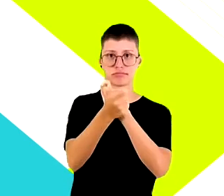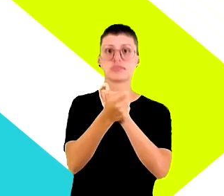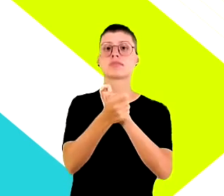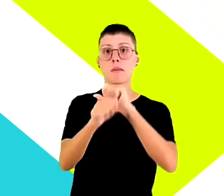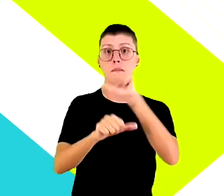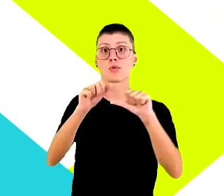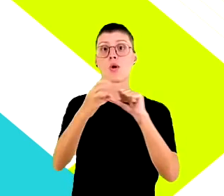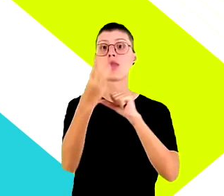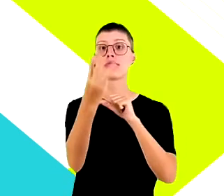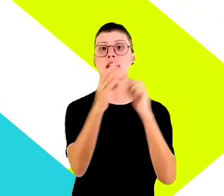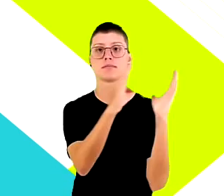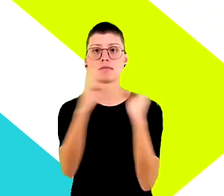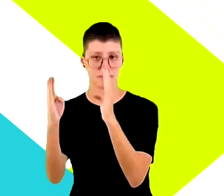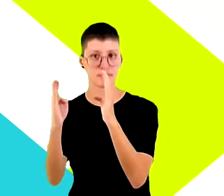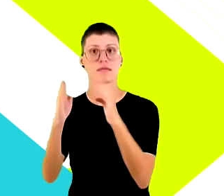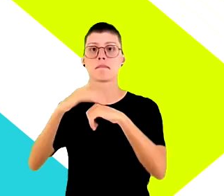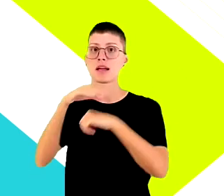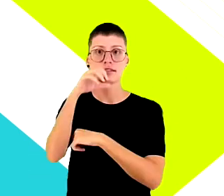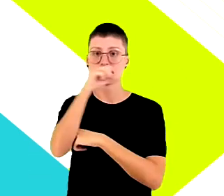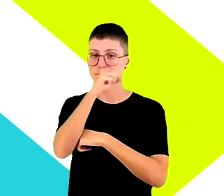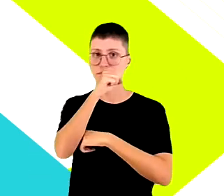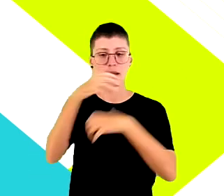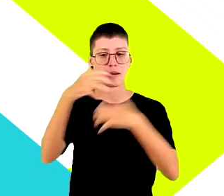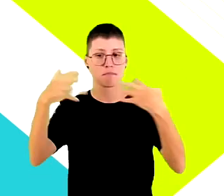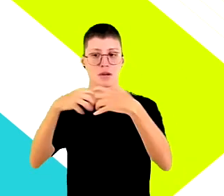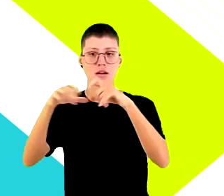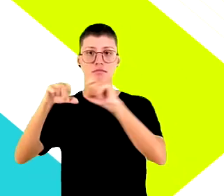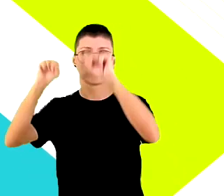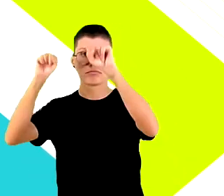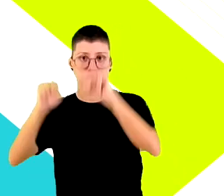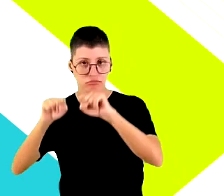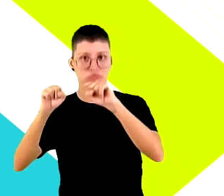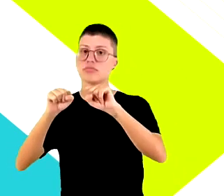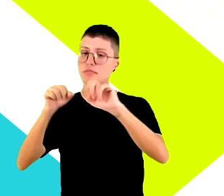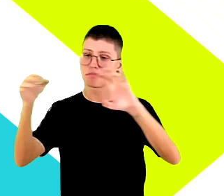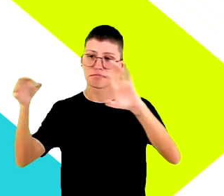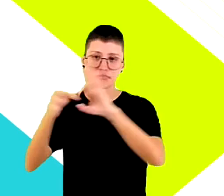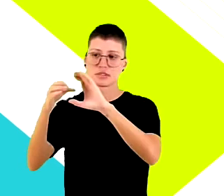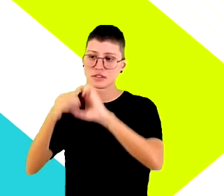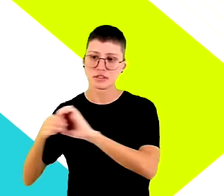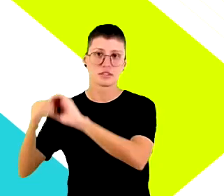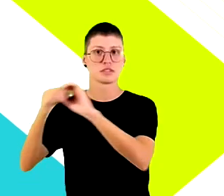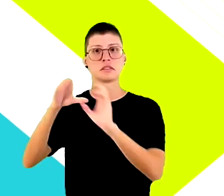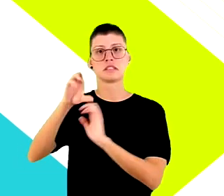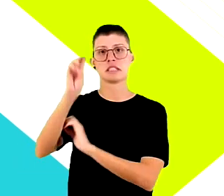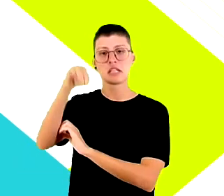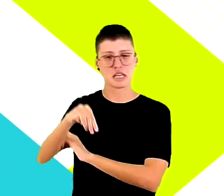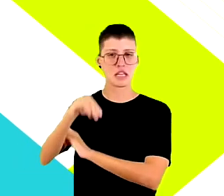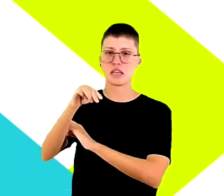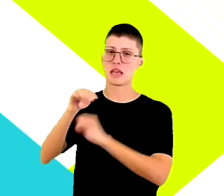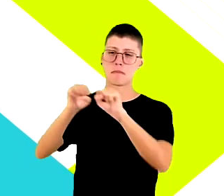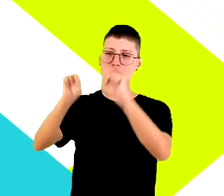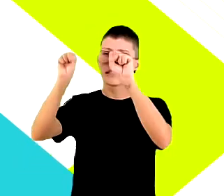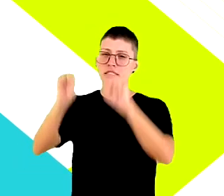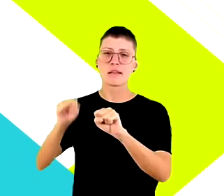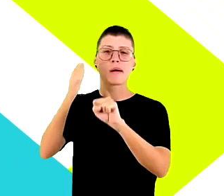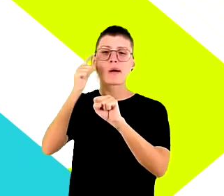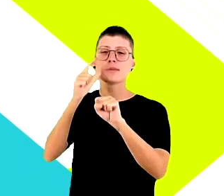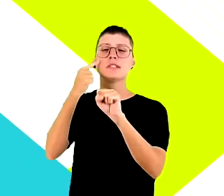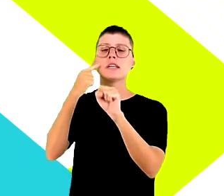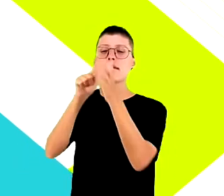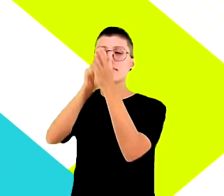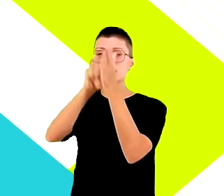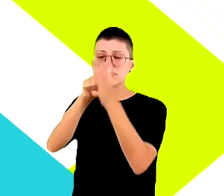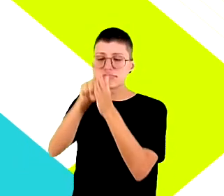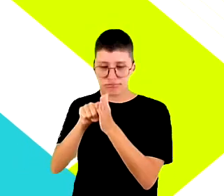a integração do sistema, sistemas legados dessas empresas, RP, CRMs, etc. A gente, né, conseguiu, né, padronizar a análise